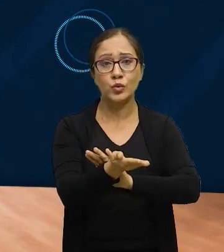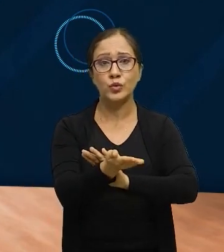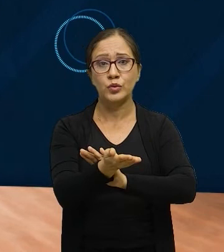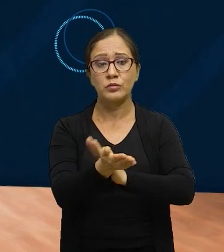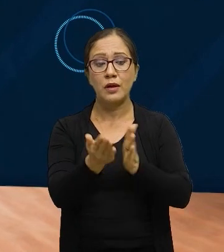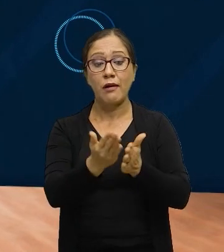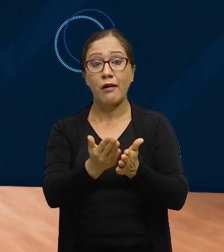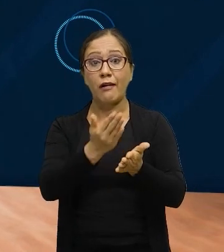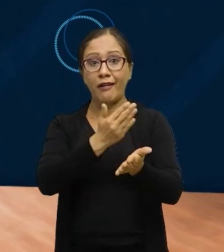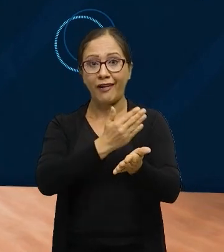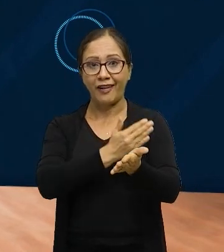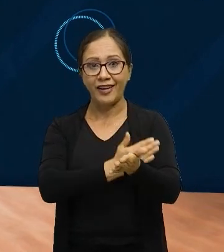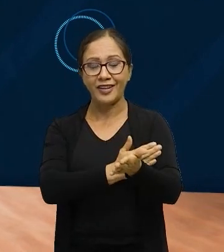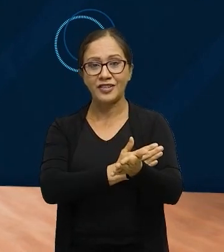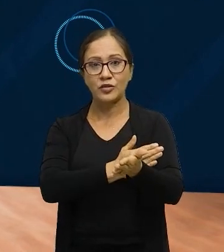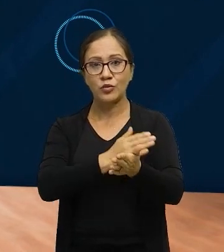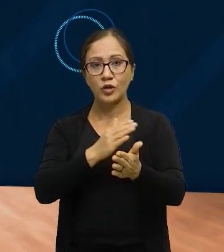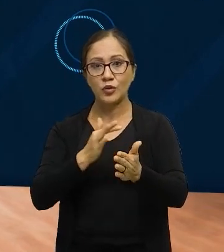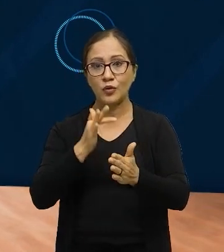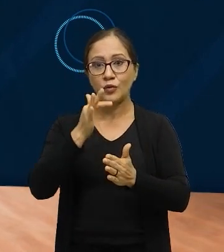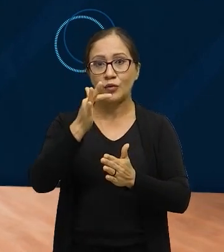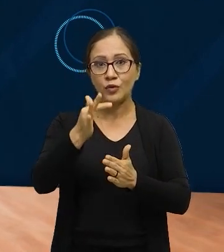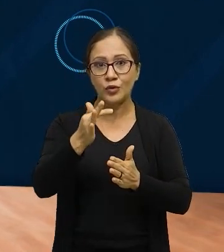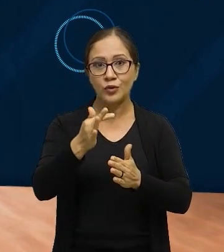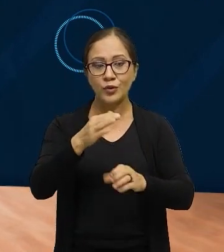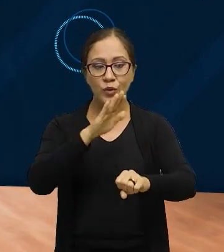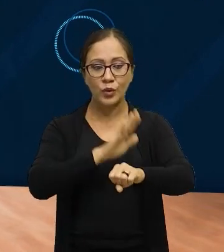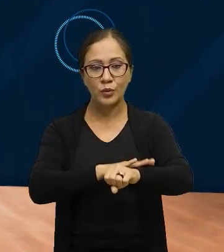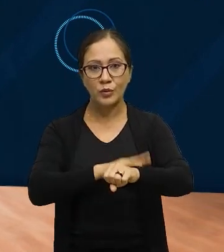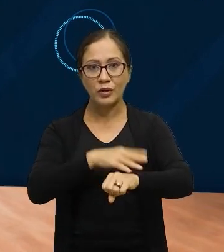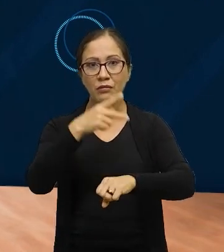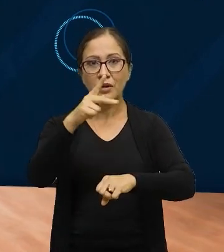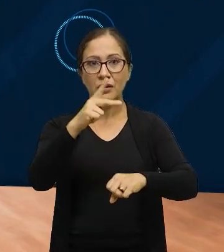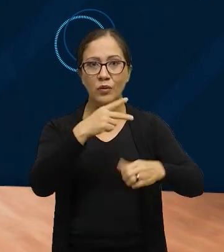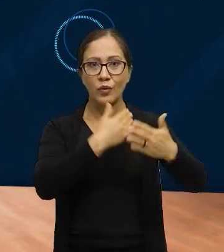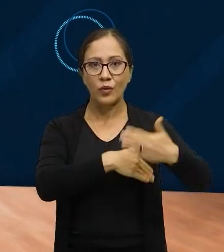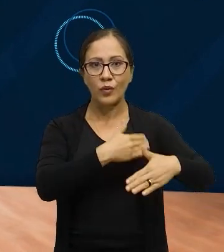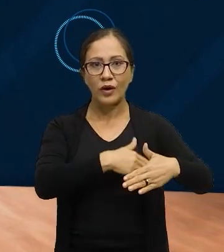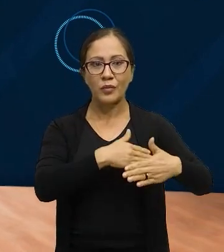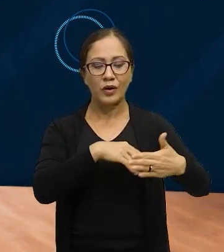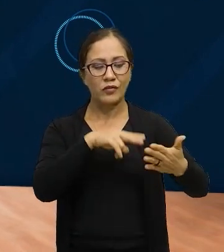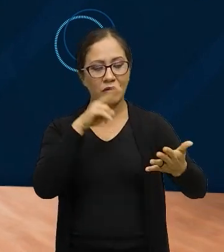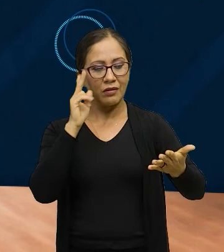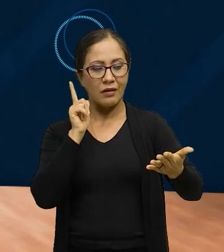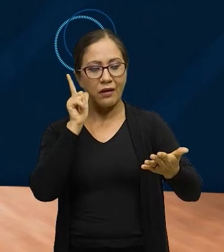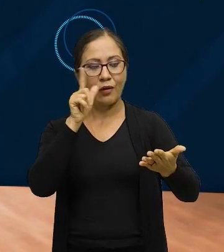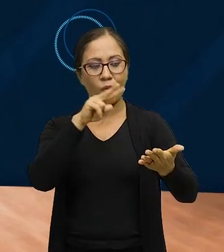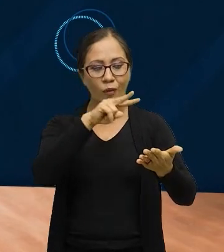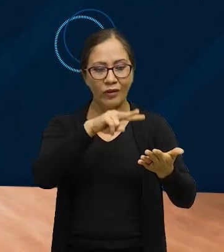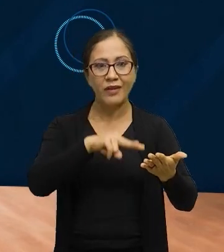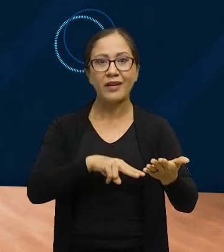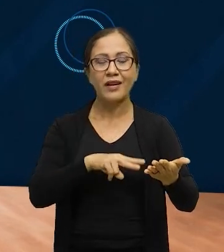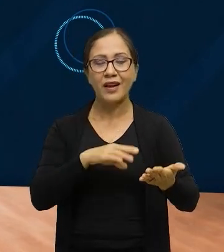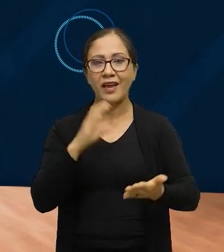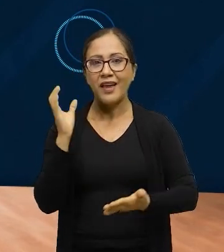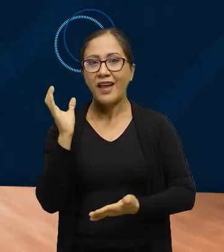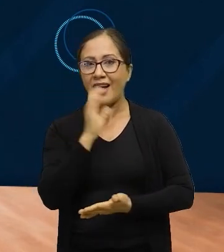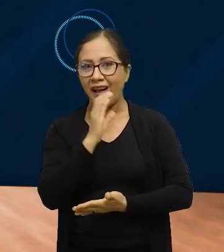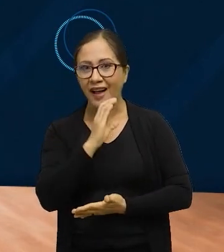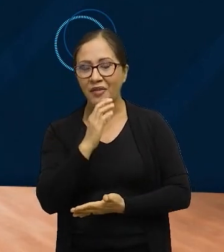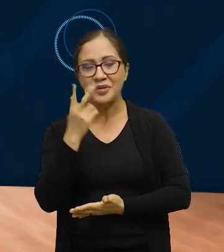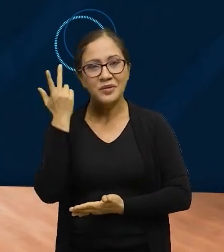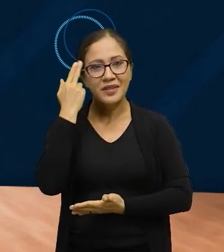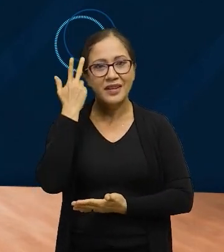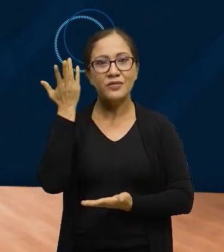quanto antes, para que quando você vá à sua prova, você faça isso de uma forma mais rápida e natural. A prova de